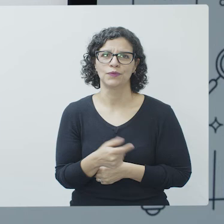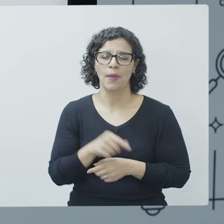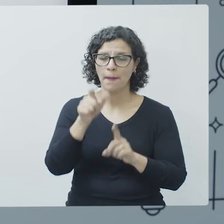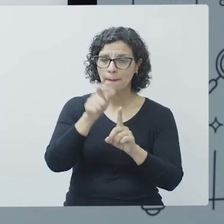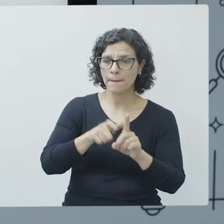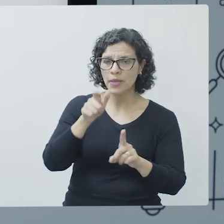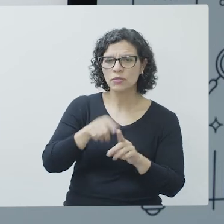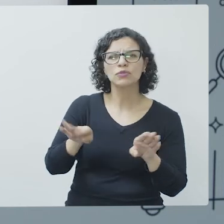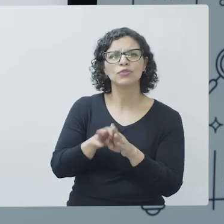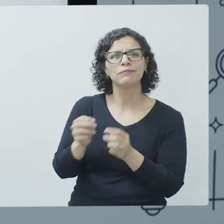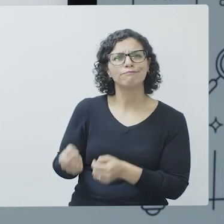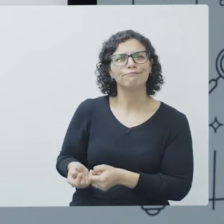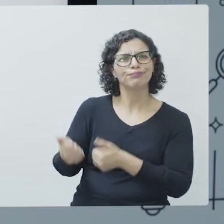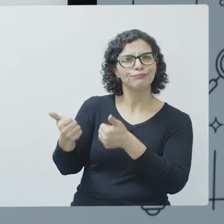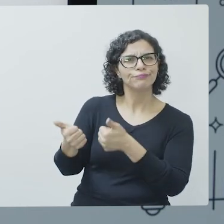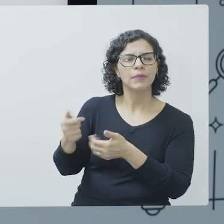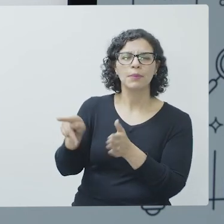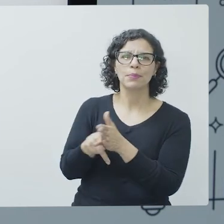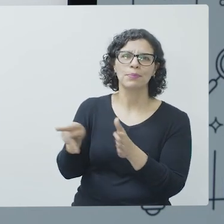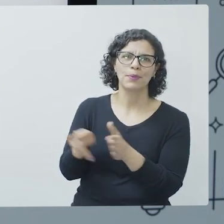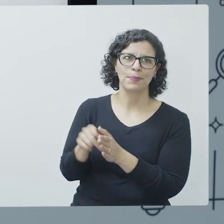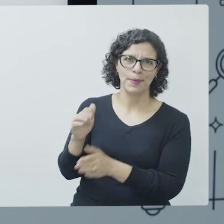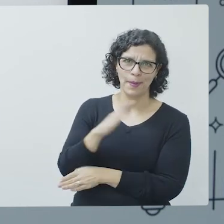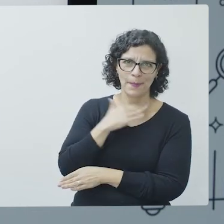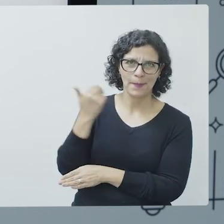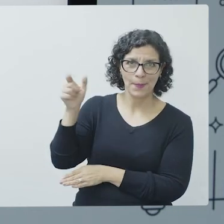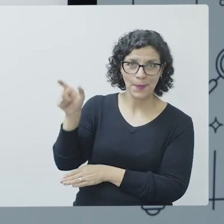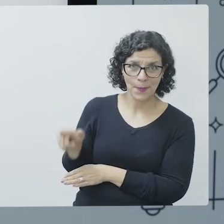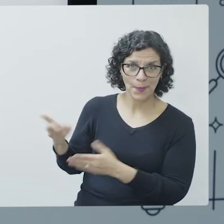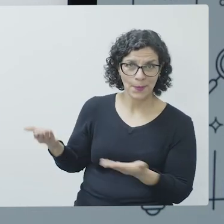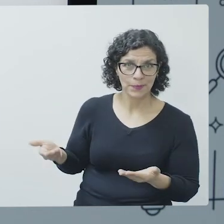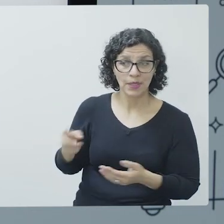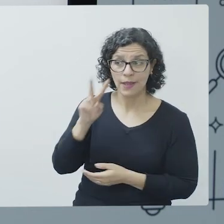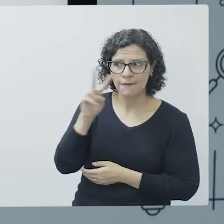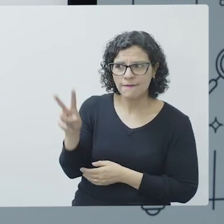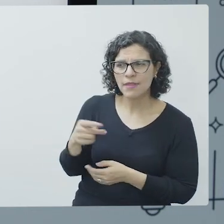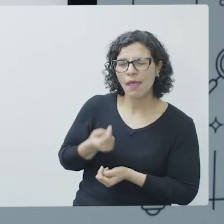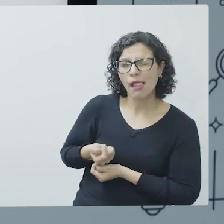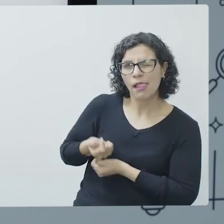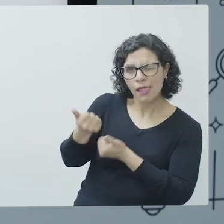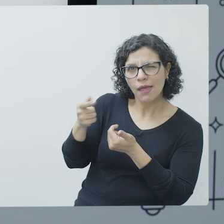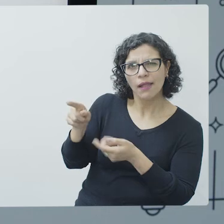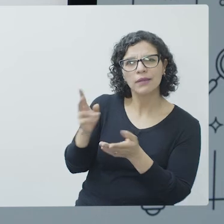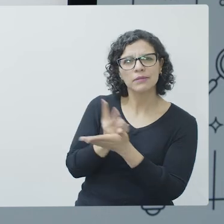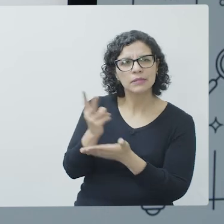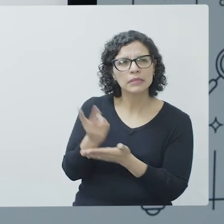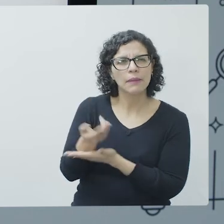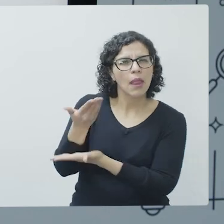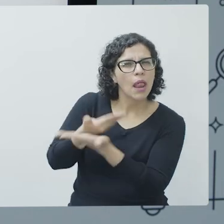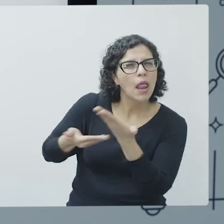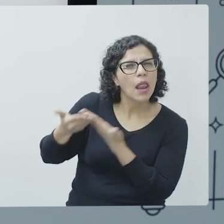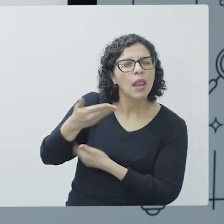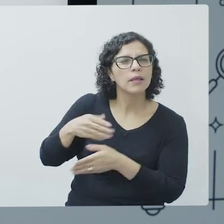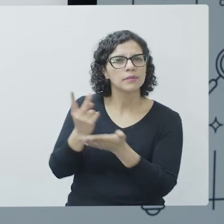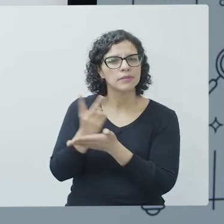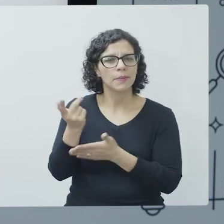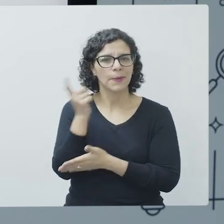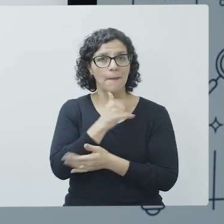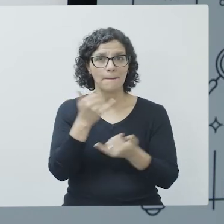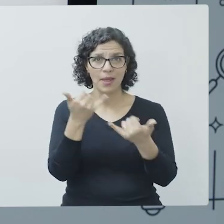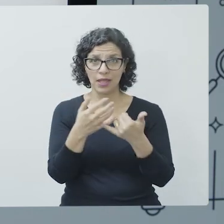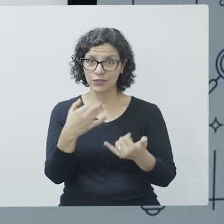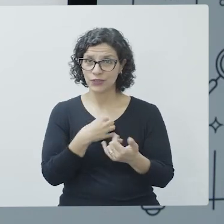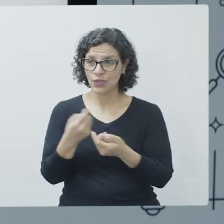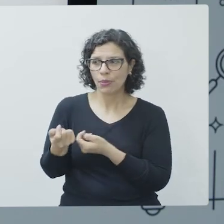nosso personagem enganando a morte. Ele enxergava a morte e está conseguindo, a que tudo